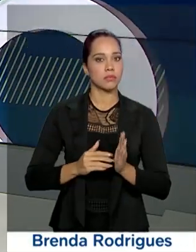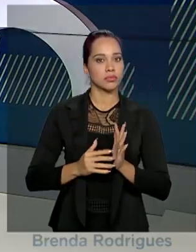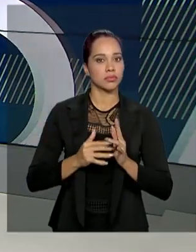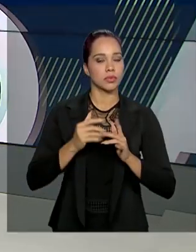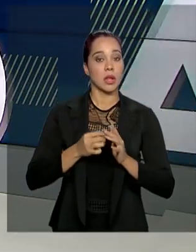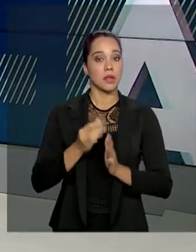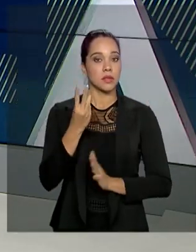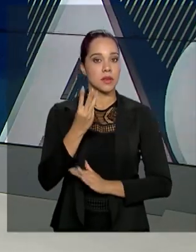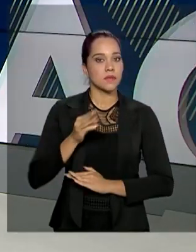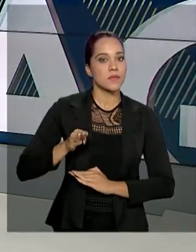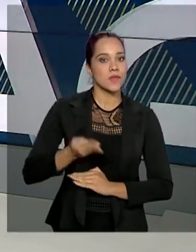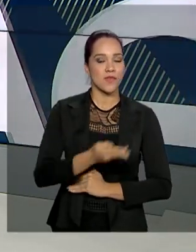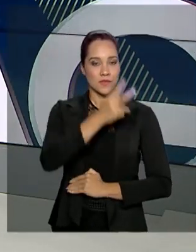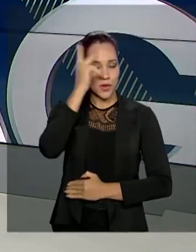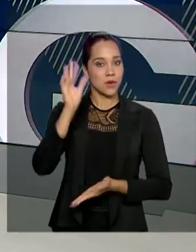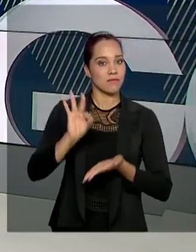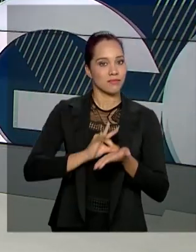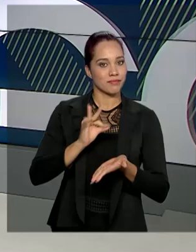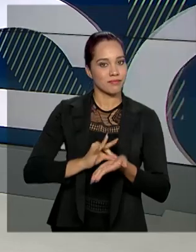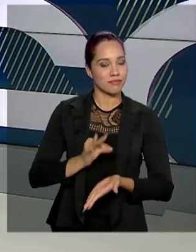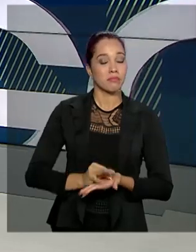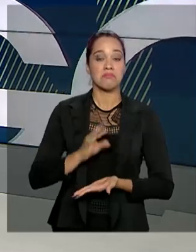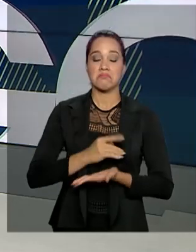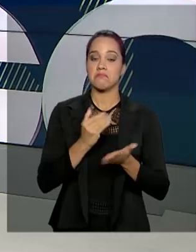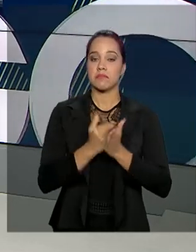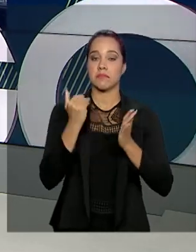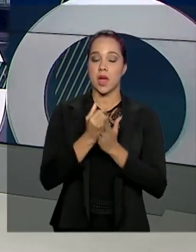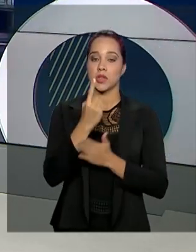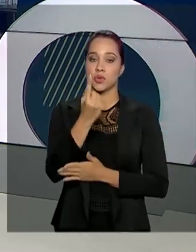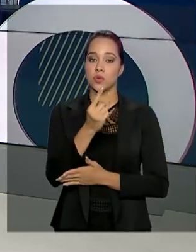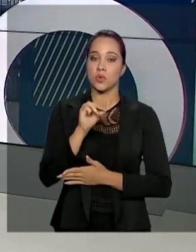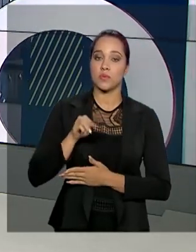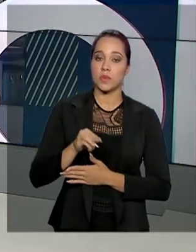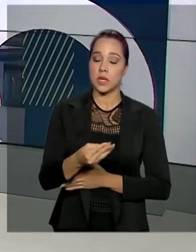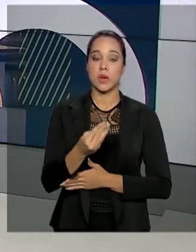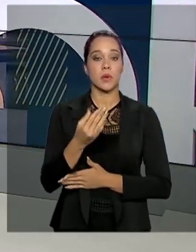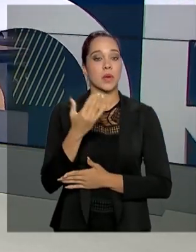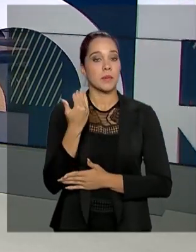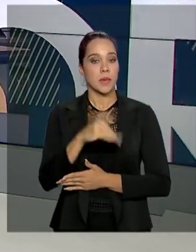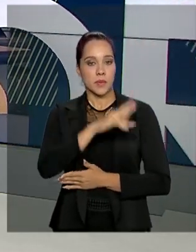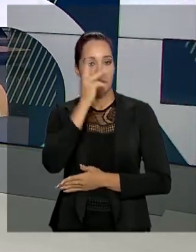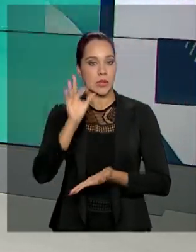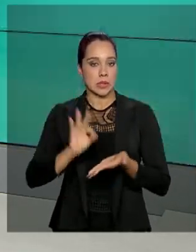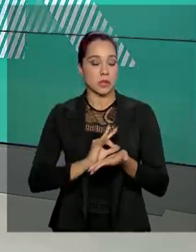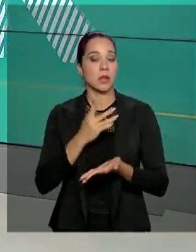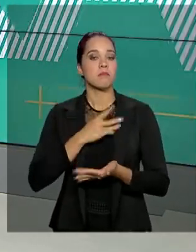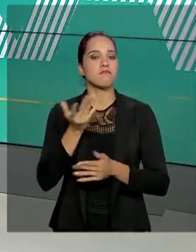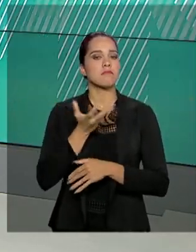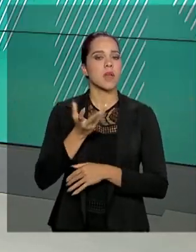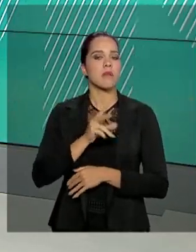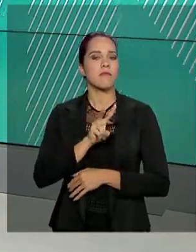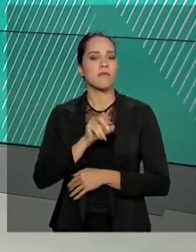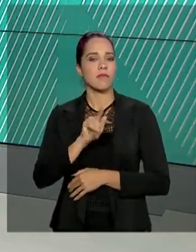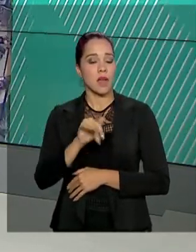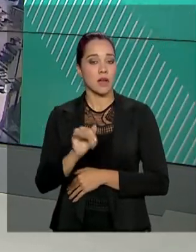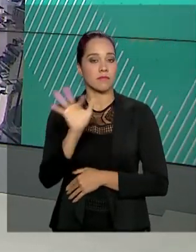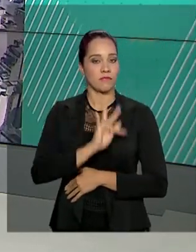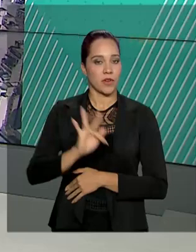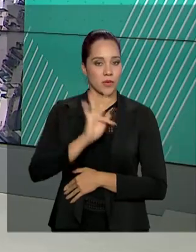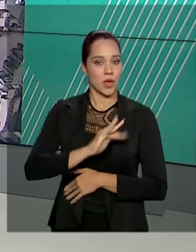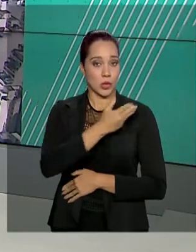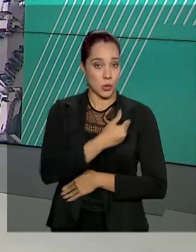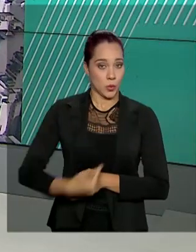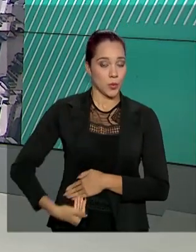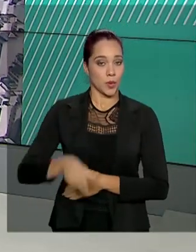de 3 milhões de inscrições e foram mais de um milhão e meio de inscritos para quem está em busca de uma vaga em universidade pública